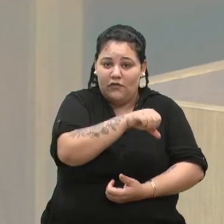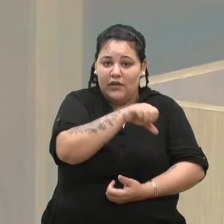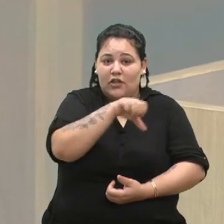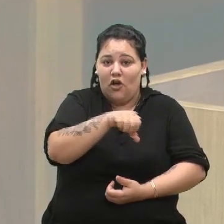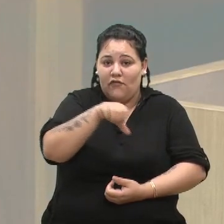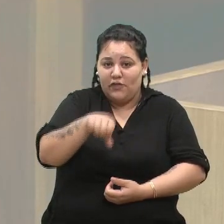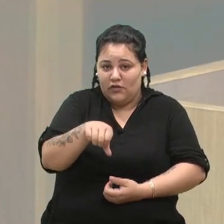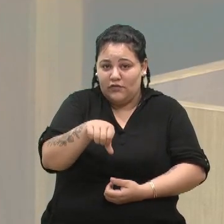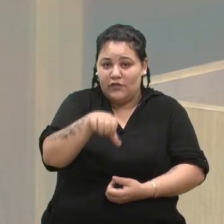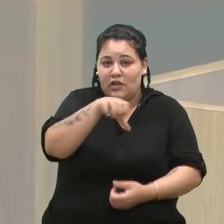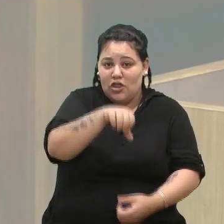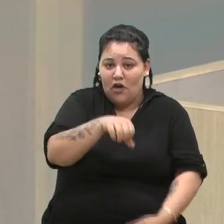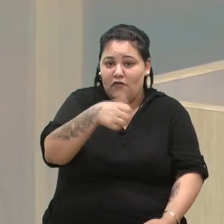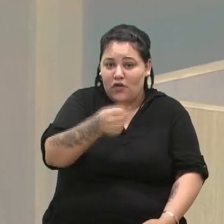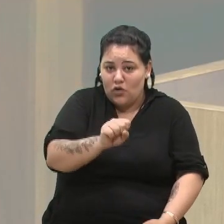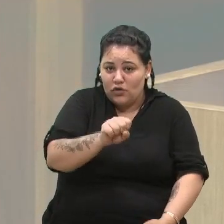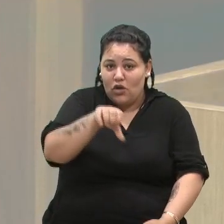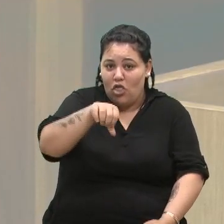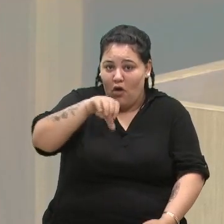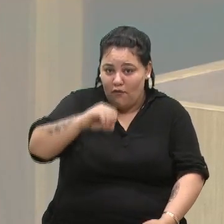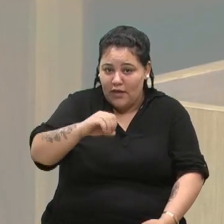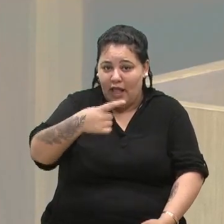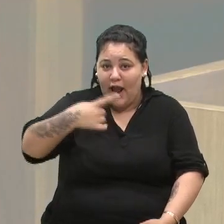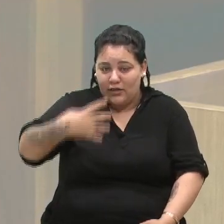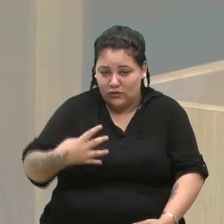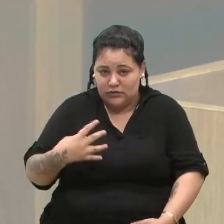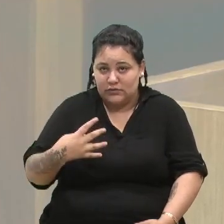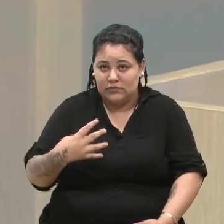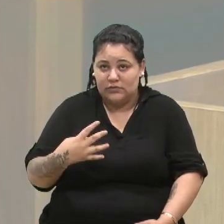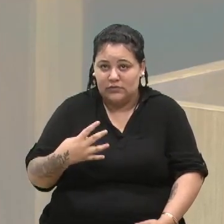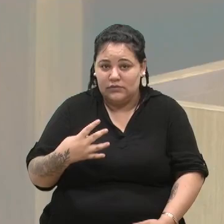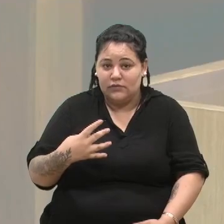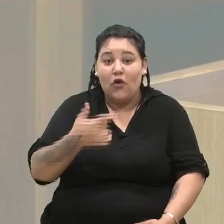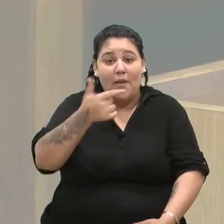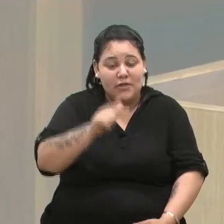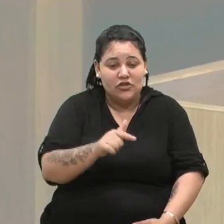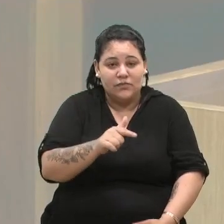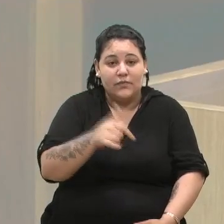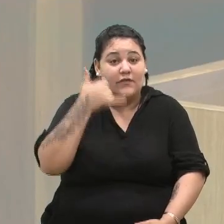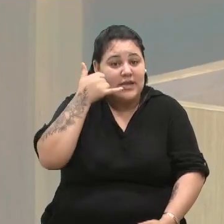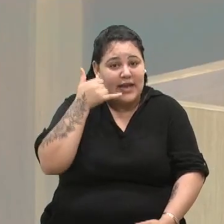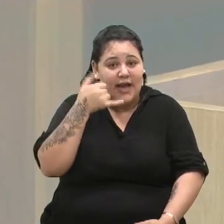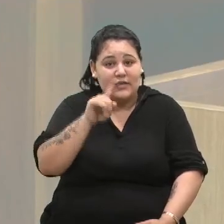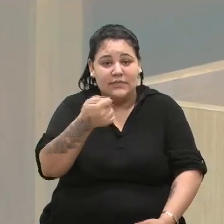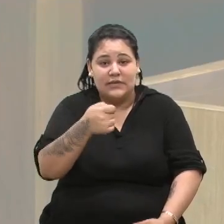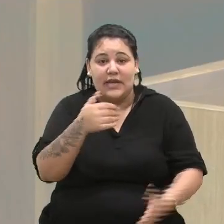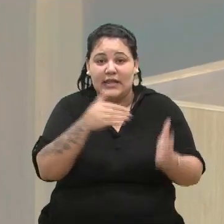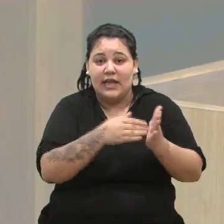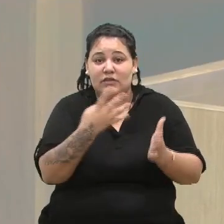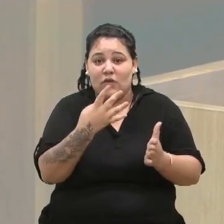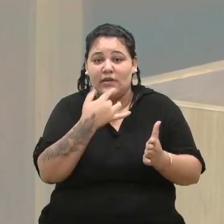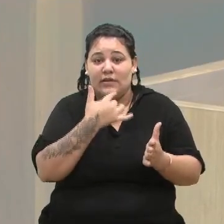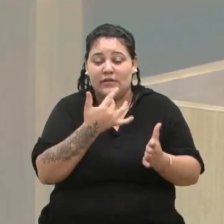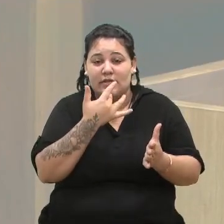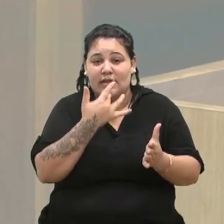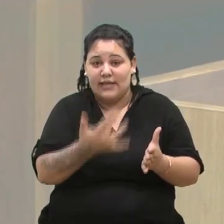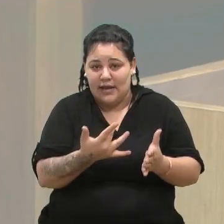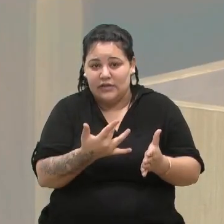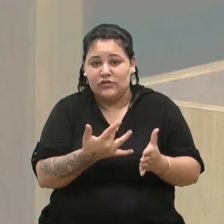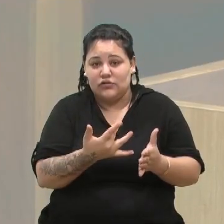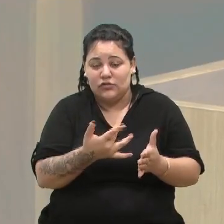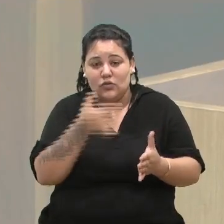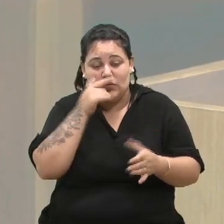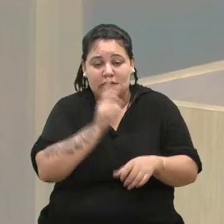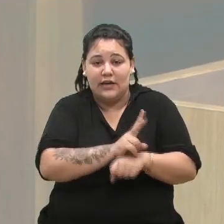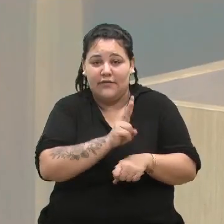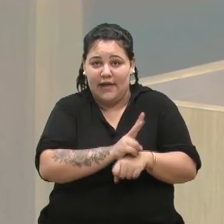999 98 90 14. Vou te repetir para você ligar até as 4 da tarde e garantir o seu espaço para